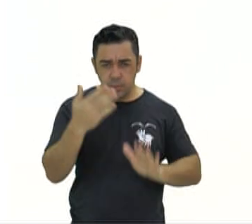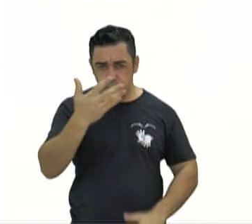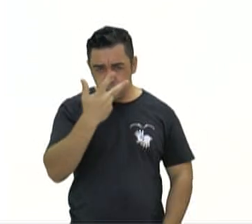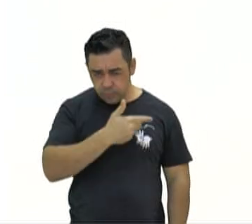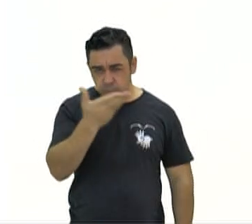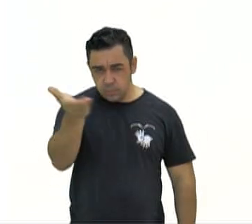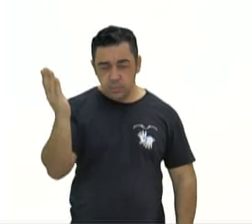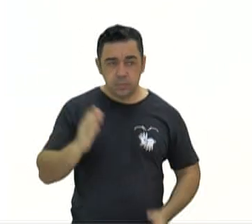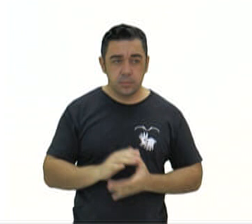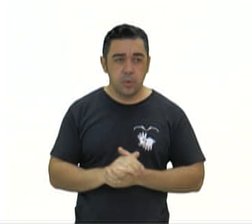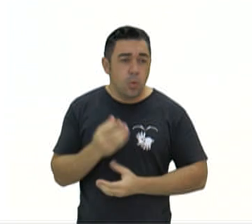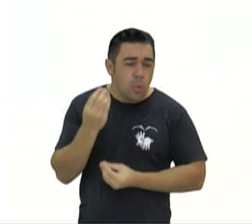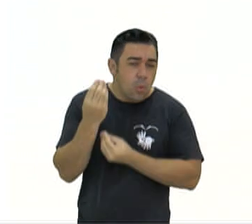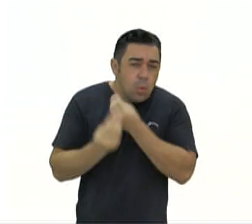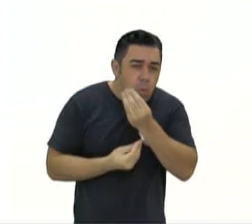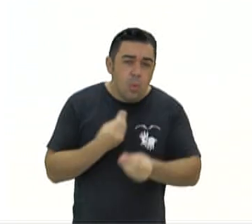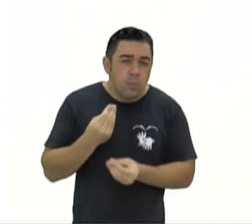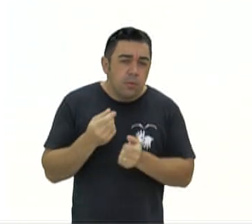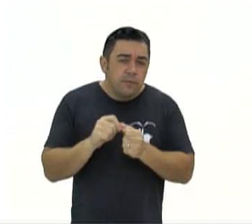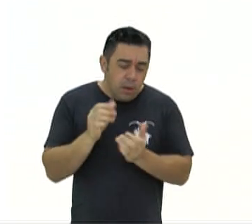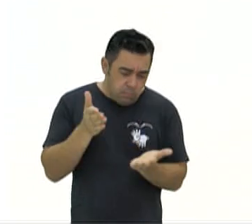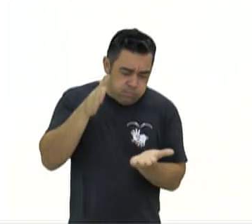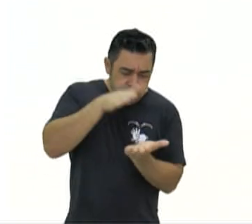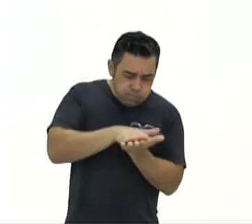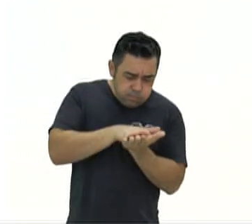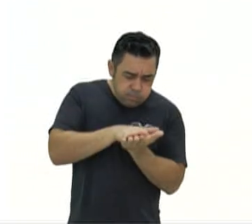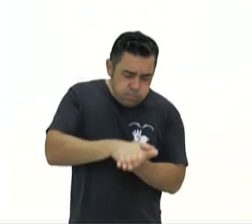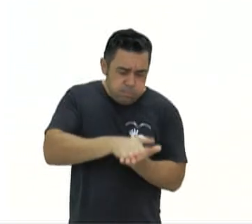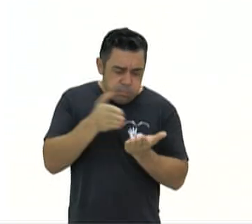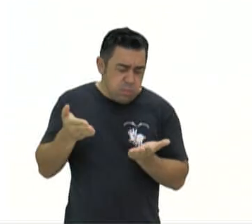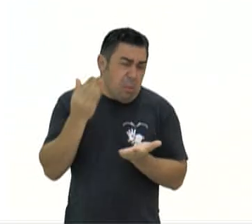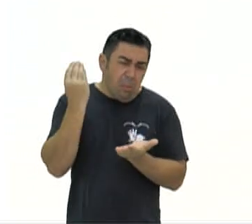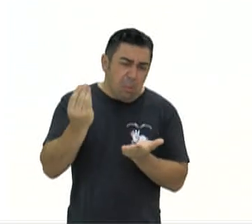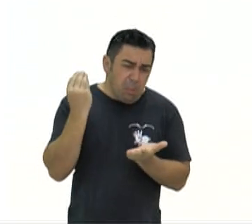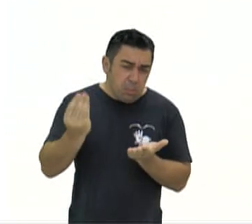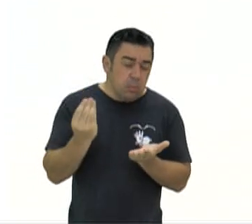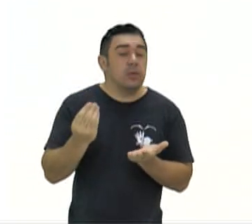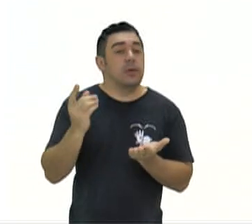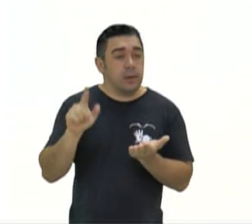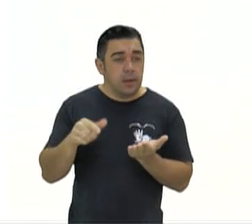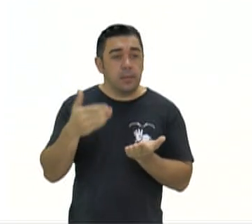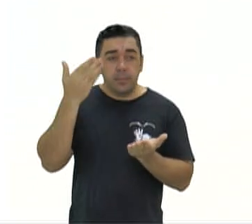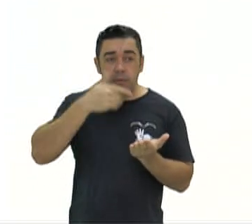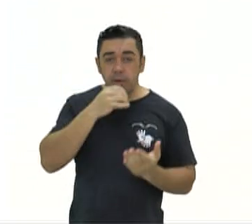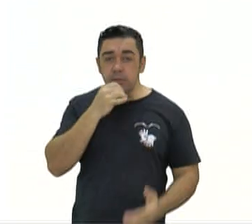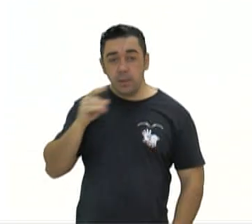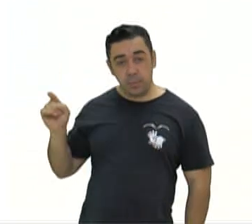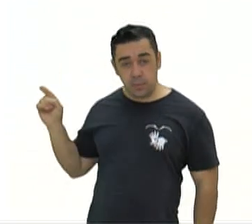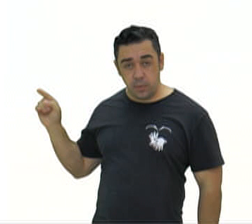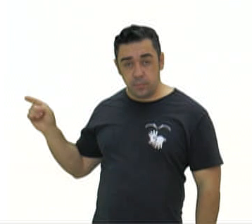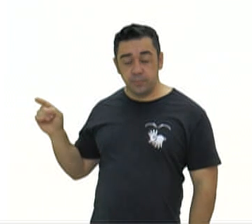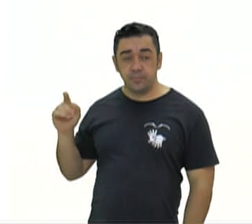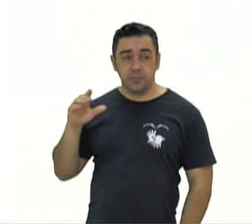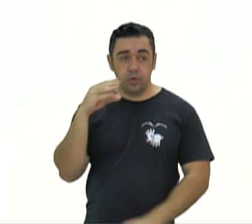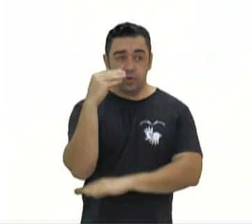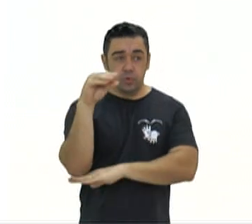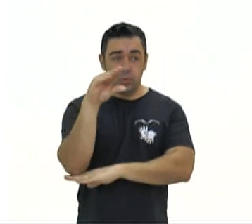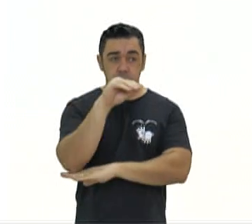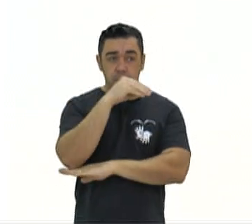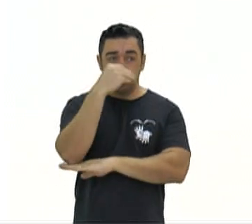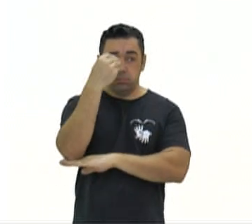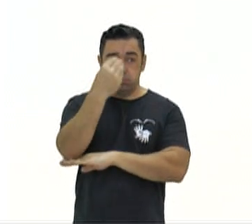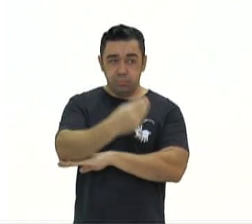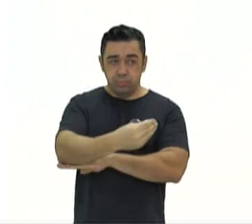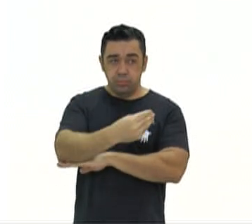olhada. Como é que se forma um fóssil? É algo difícil de formar, como eu mostrei, né? Então, está mostrando aqui no caso um dinossauro que morreu